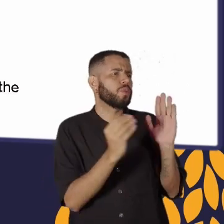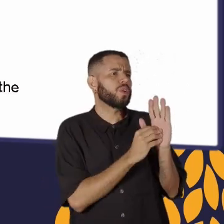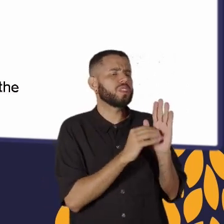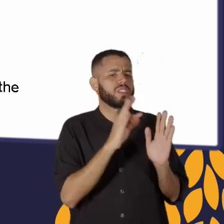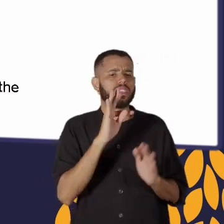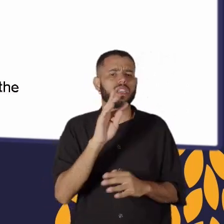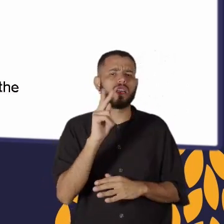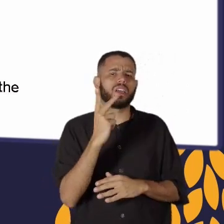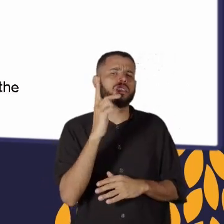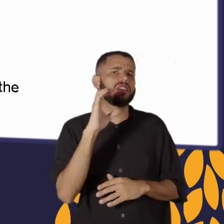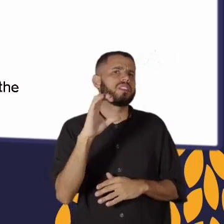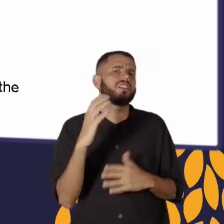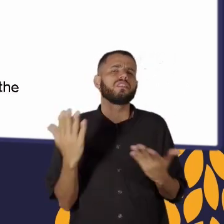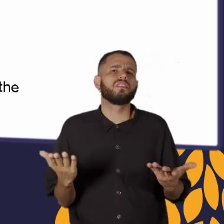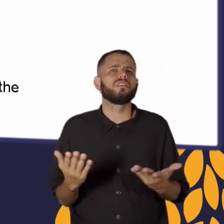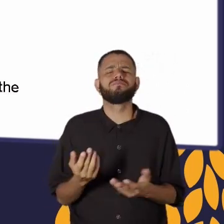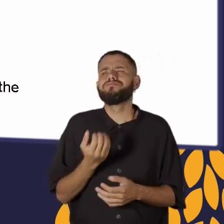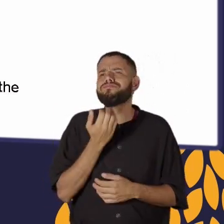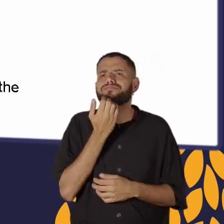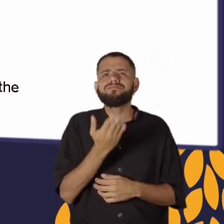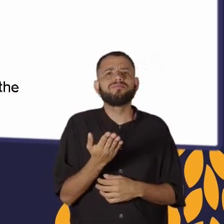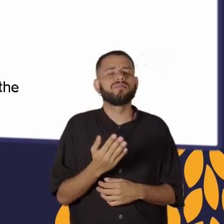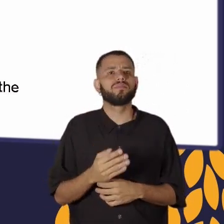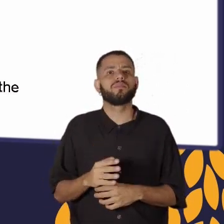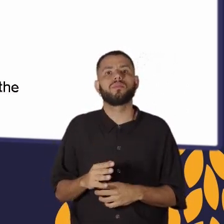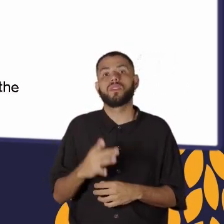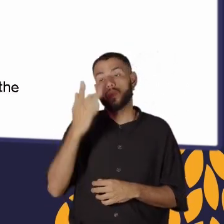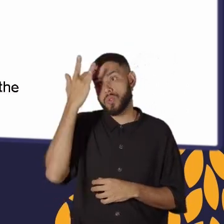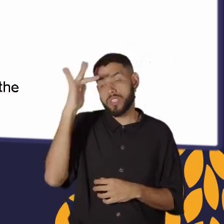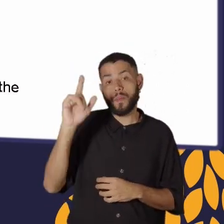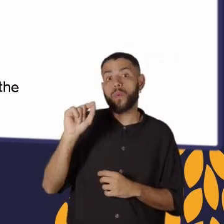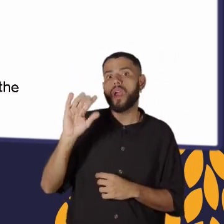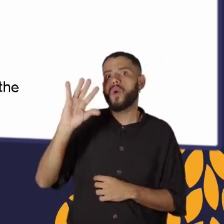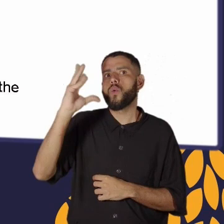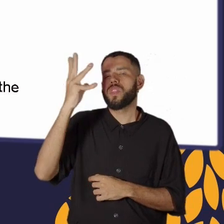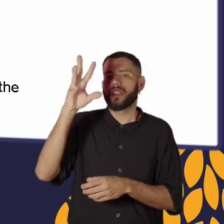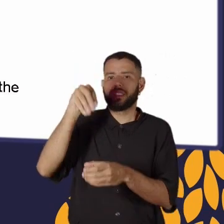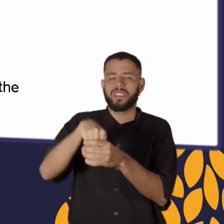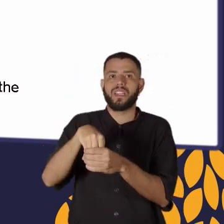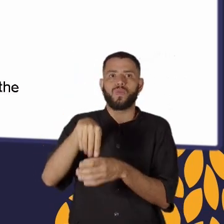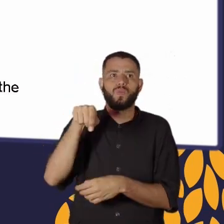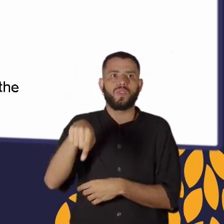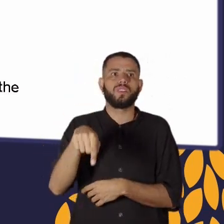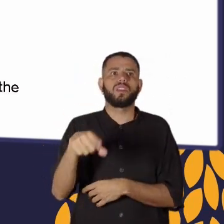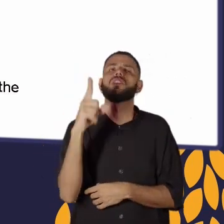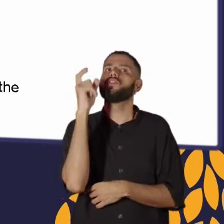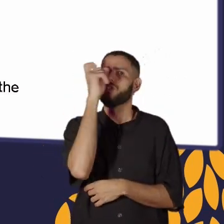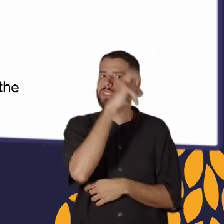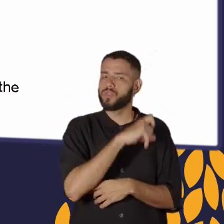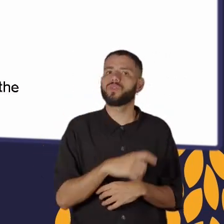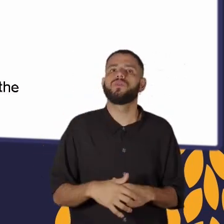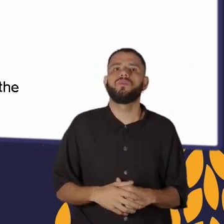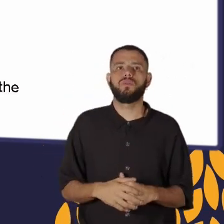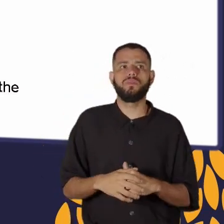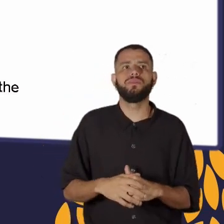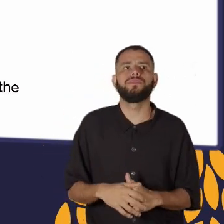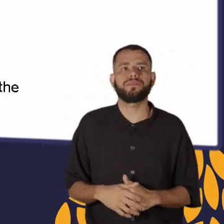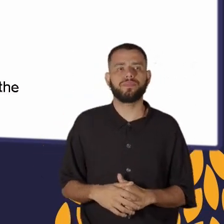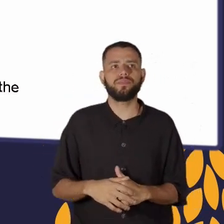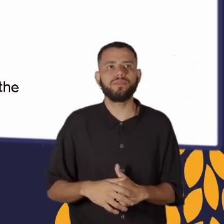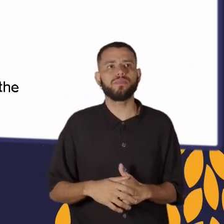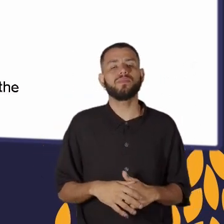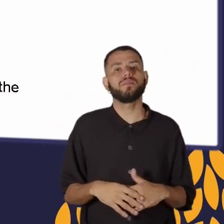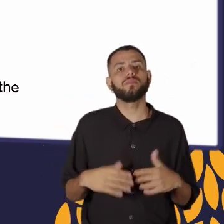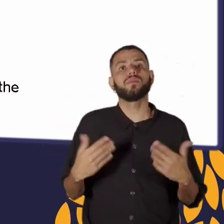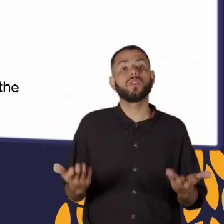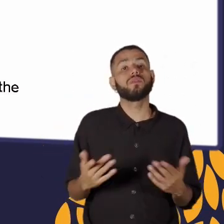graça. Aí eu falei, amigo, você não sabe o que acontece lá, entendeu? É tão difícil. Então, assim, é uma coisa... E